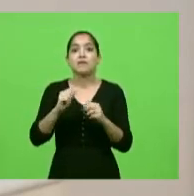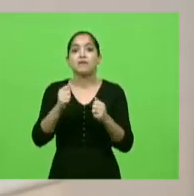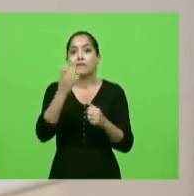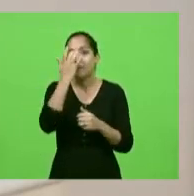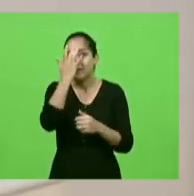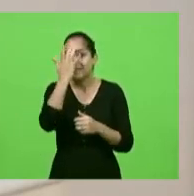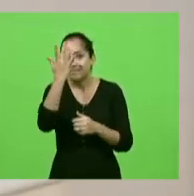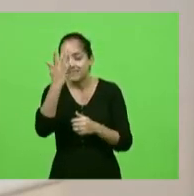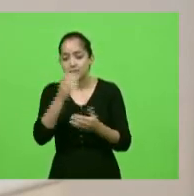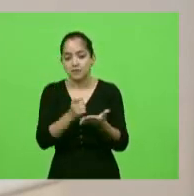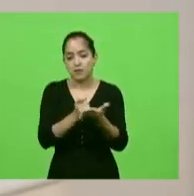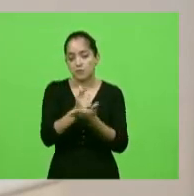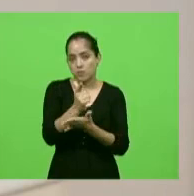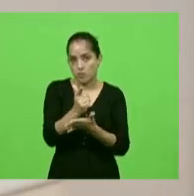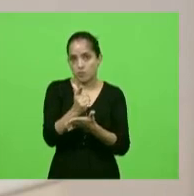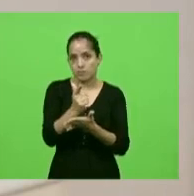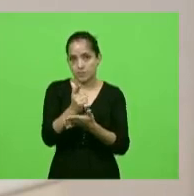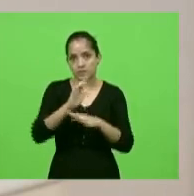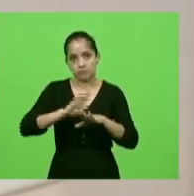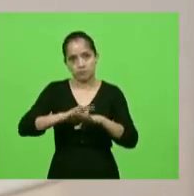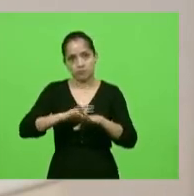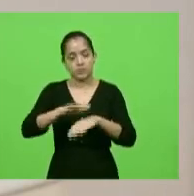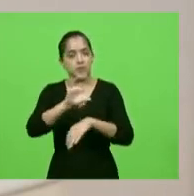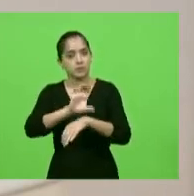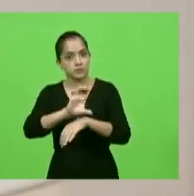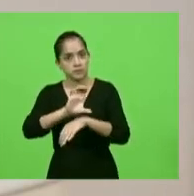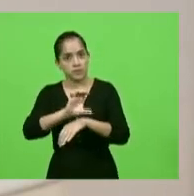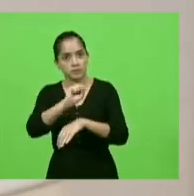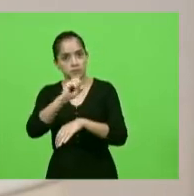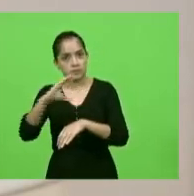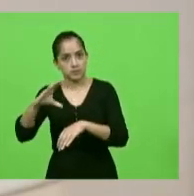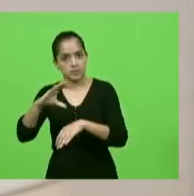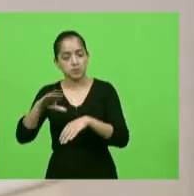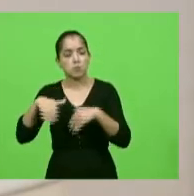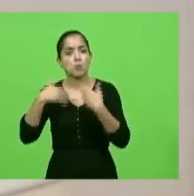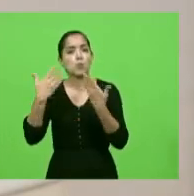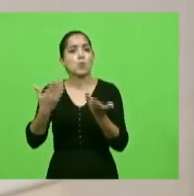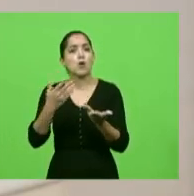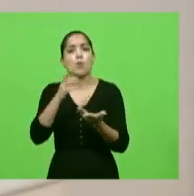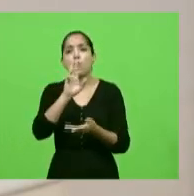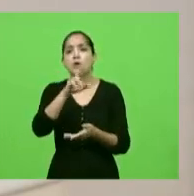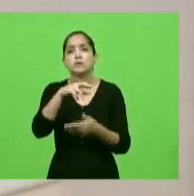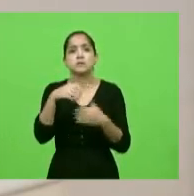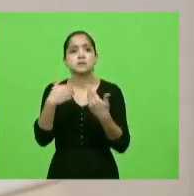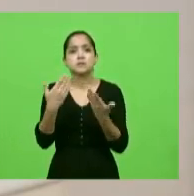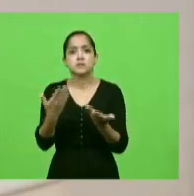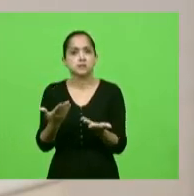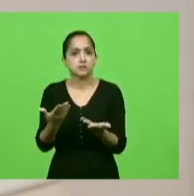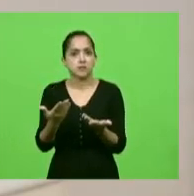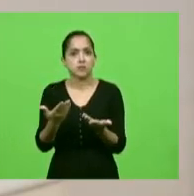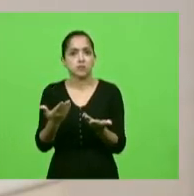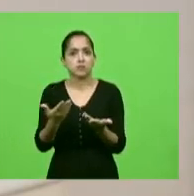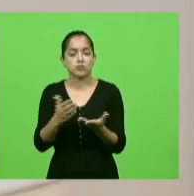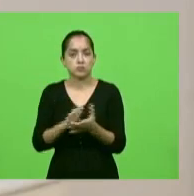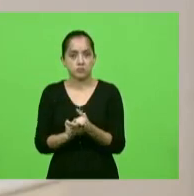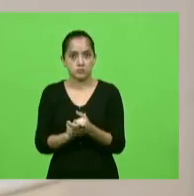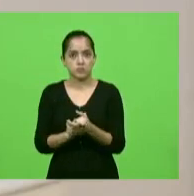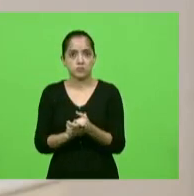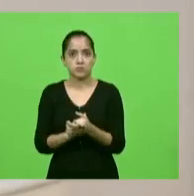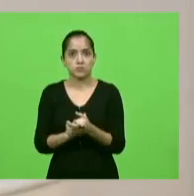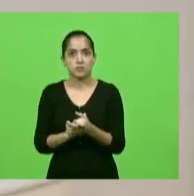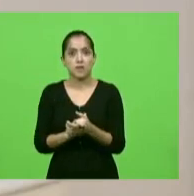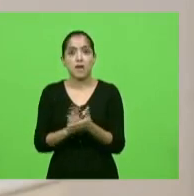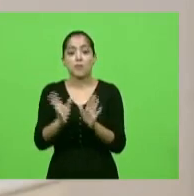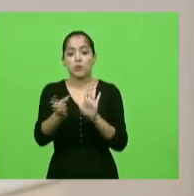dos insumos pelo Estado de Santa Catarina. Qual a razão dele ter sido retirado justamente após a inclusão